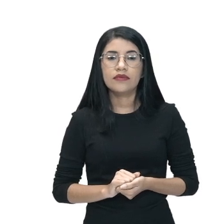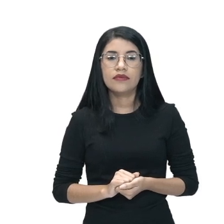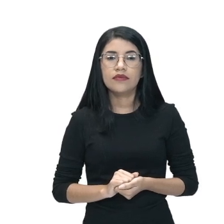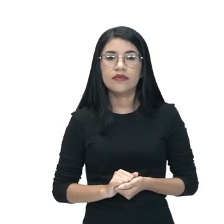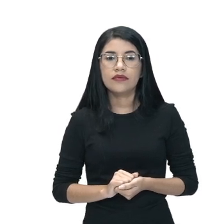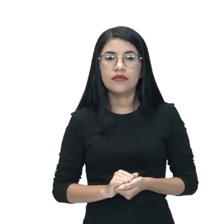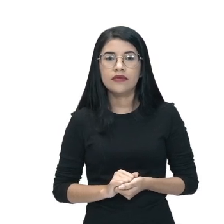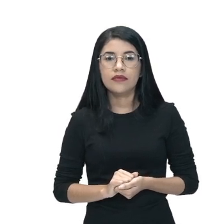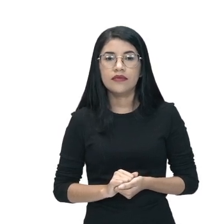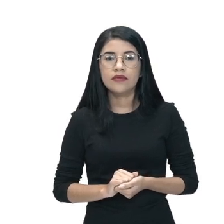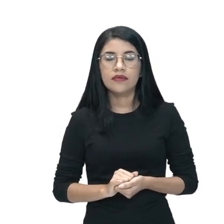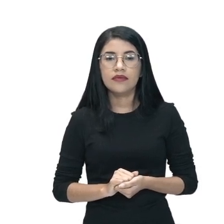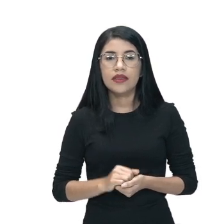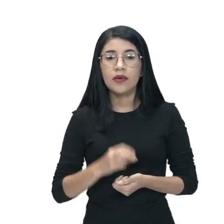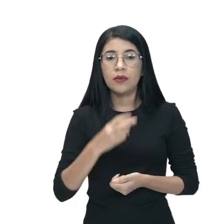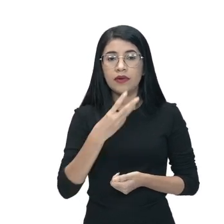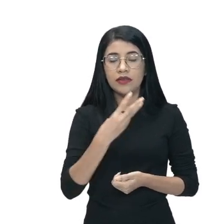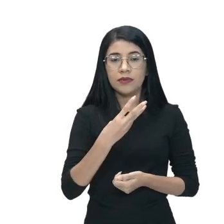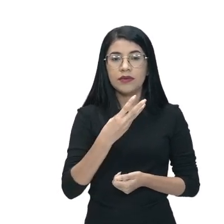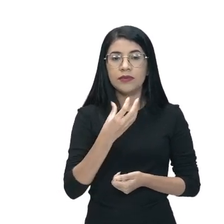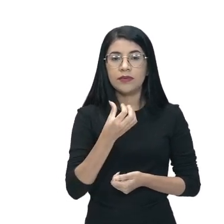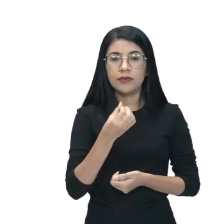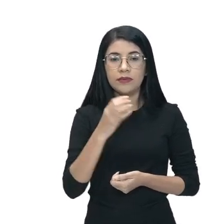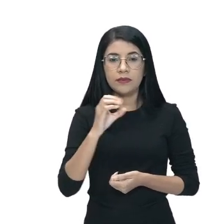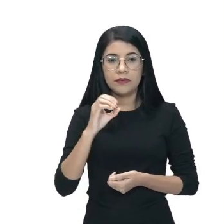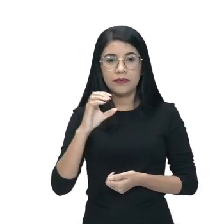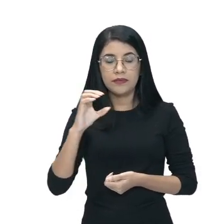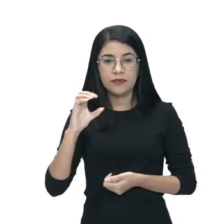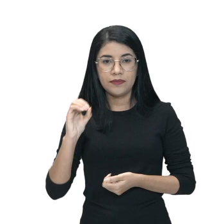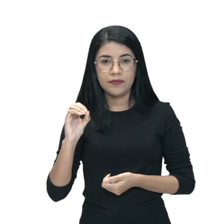Eu vou encontrar 3.600.